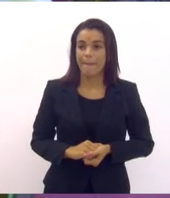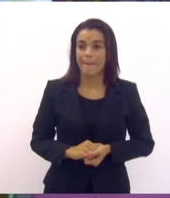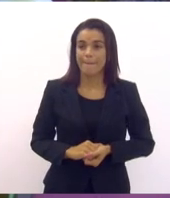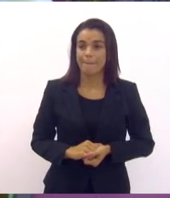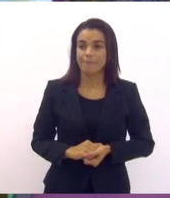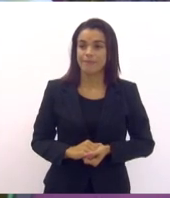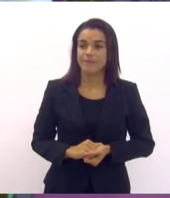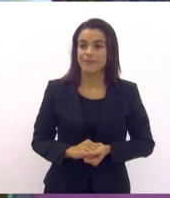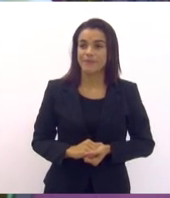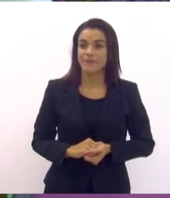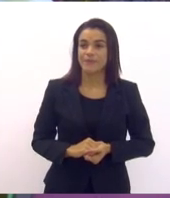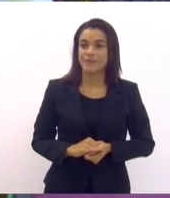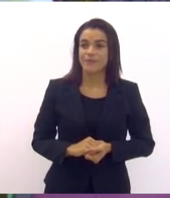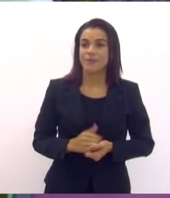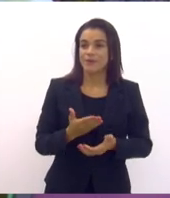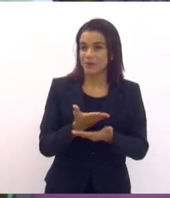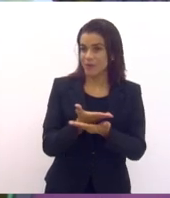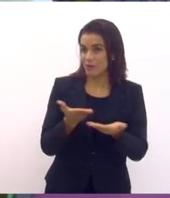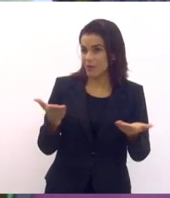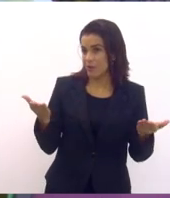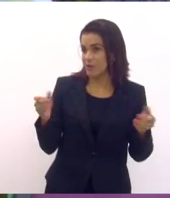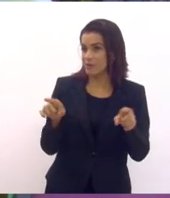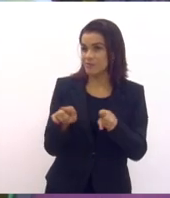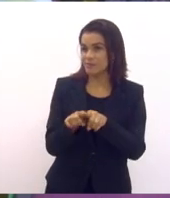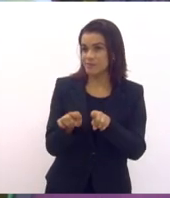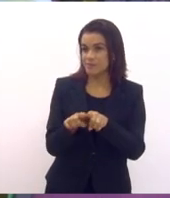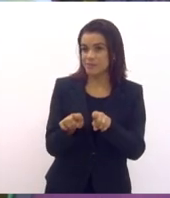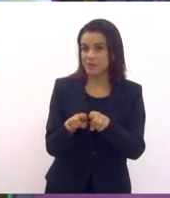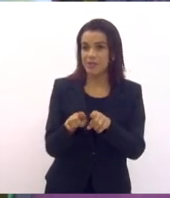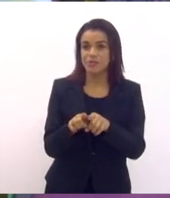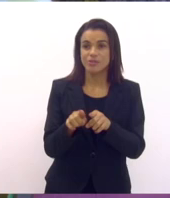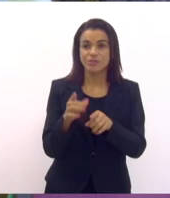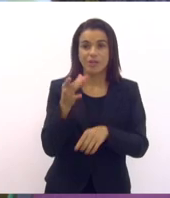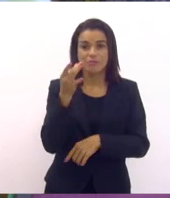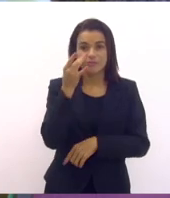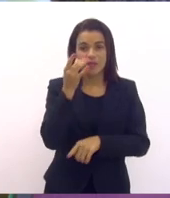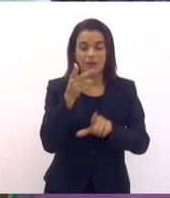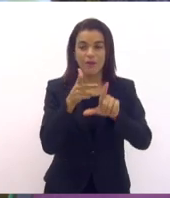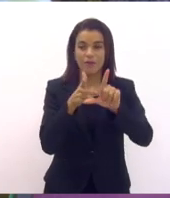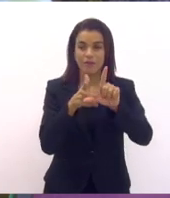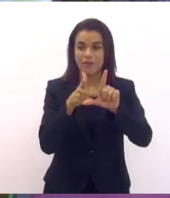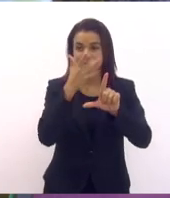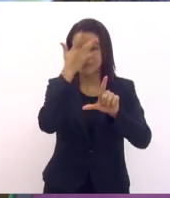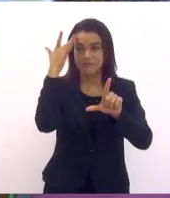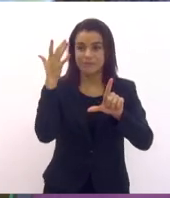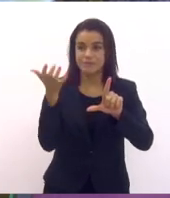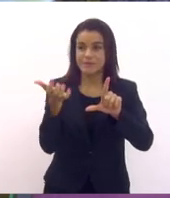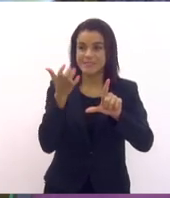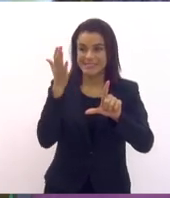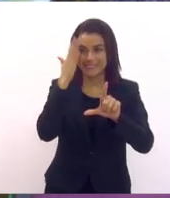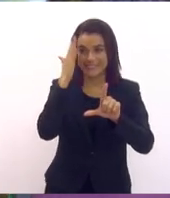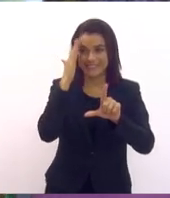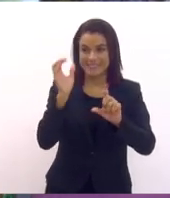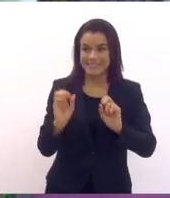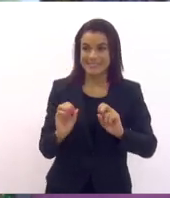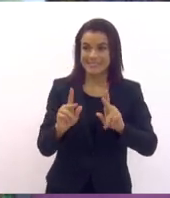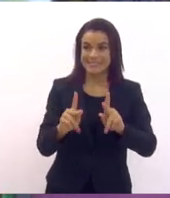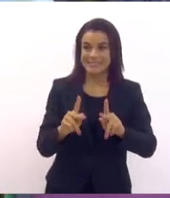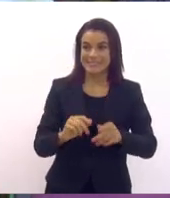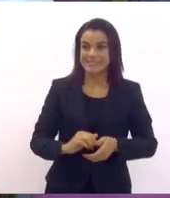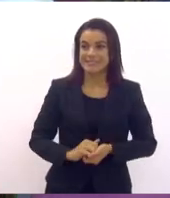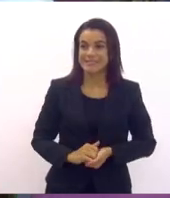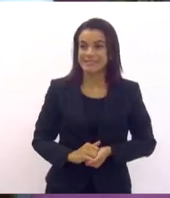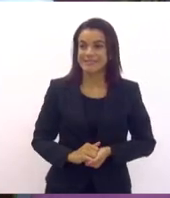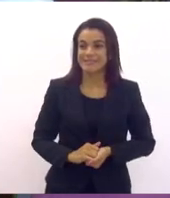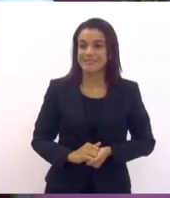começassem a falar para fazer o mesmo que nós estamos ao vivo Então as pessoas querem saber Ok quem